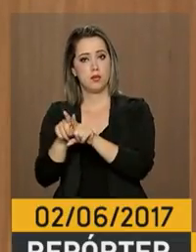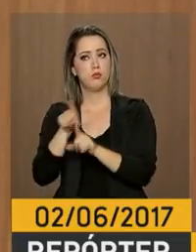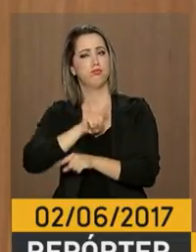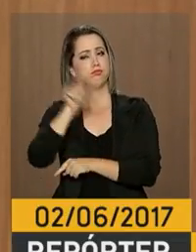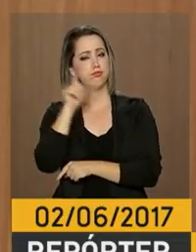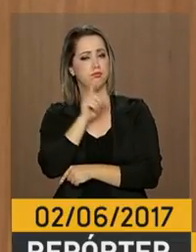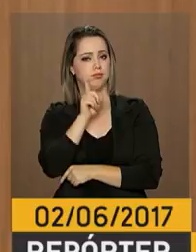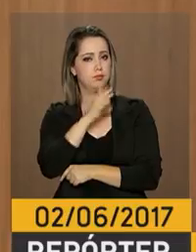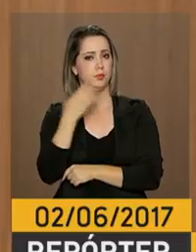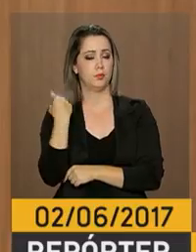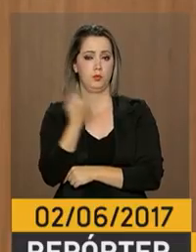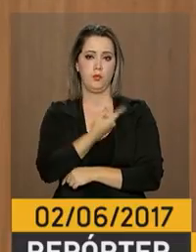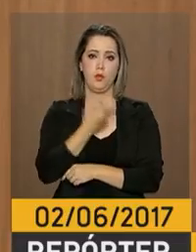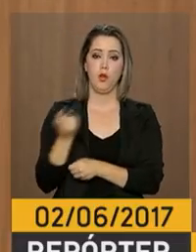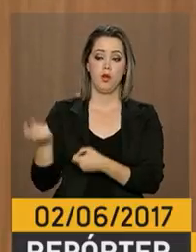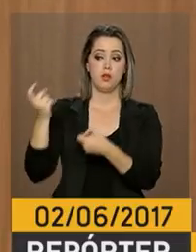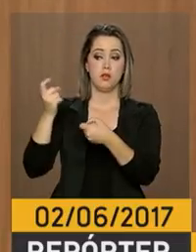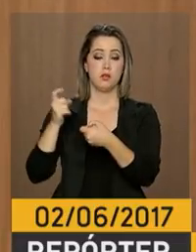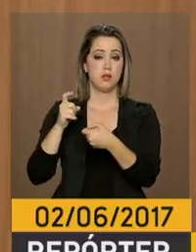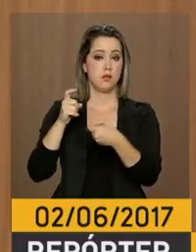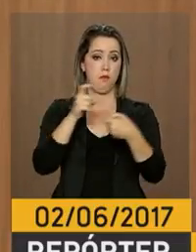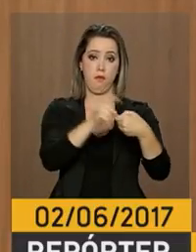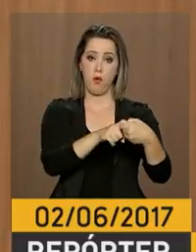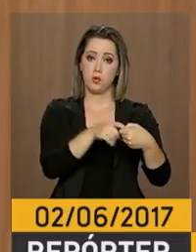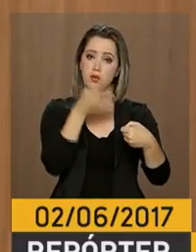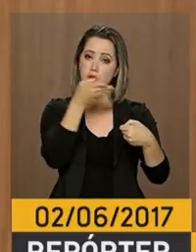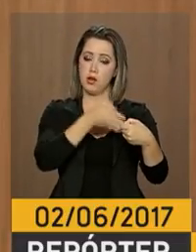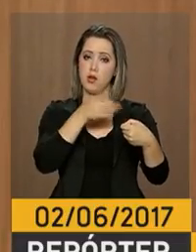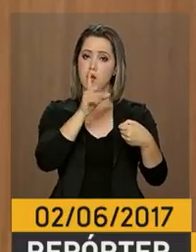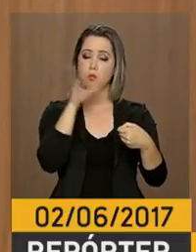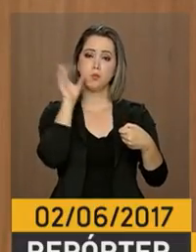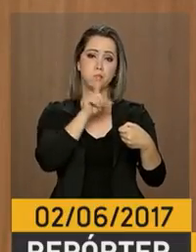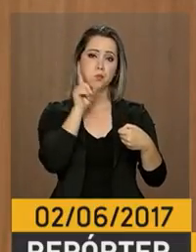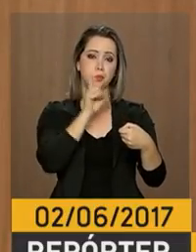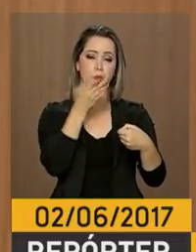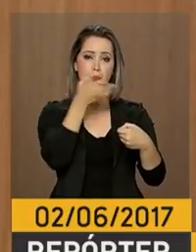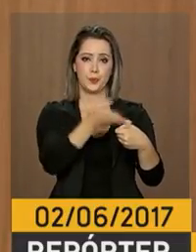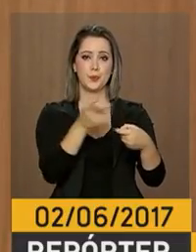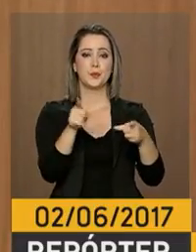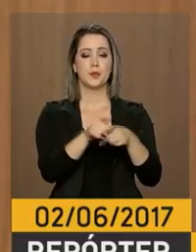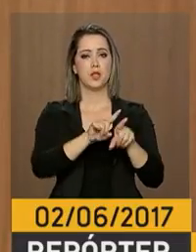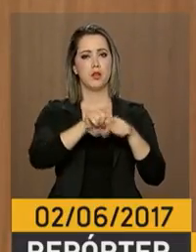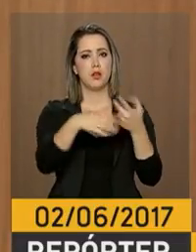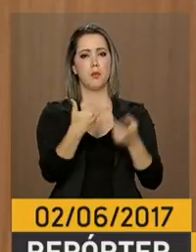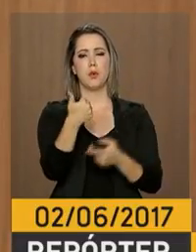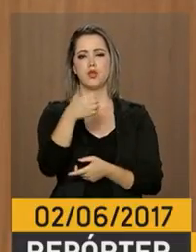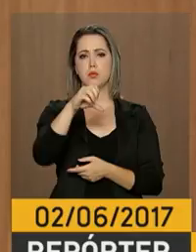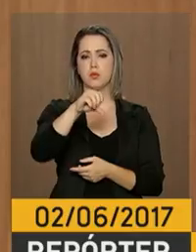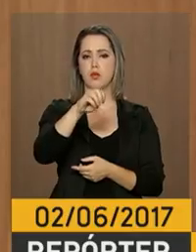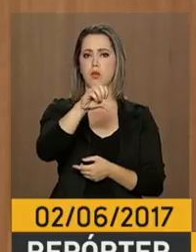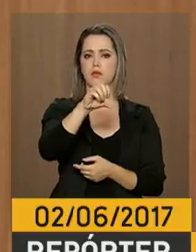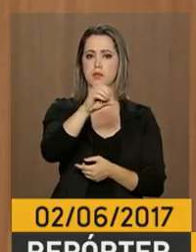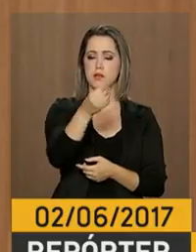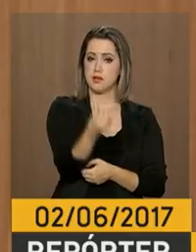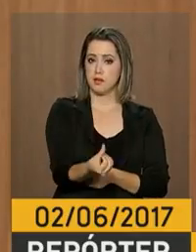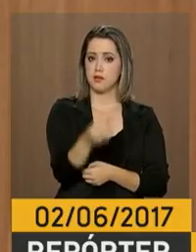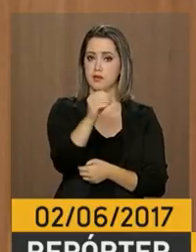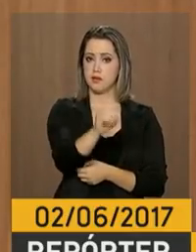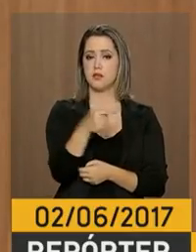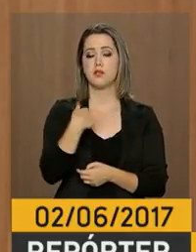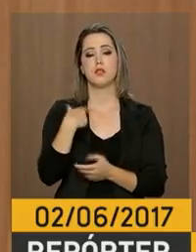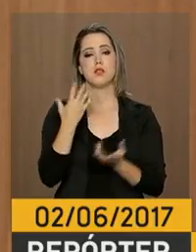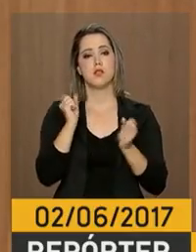e tornamos então aos estados unidos no fim do ano e tive a sorte de